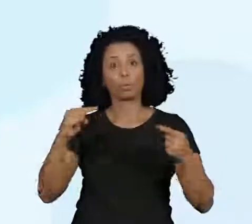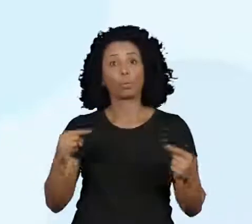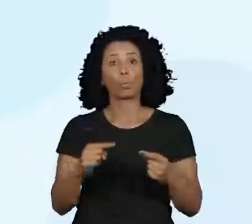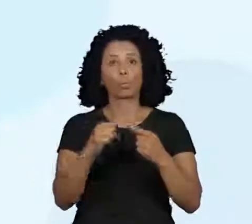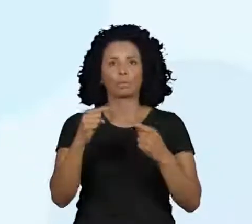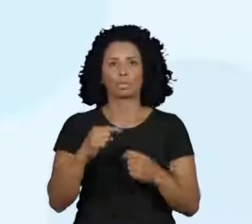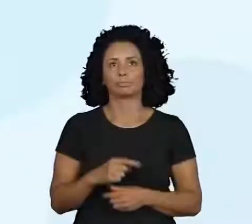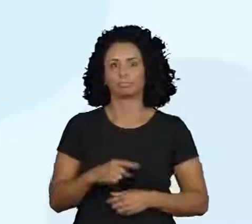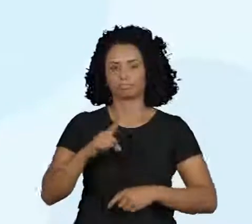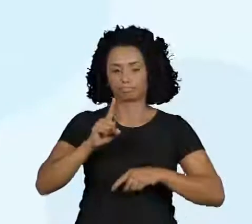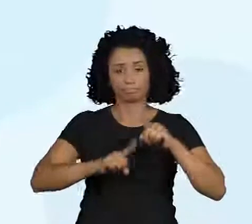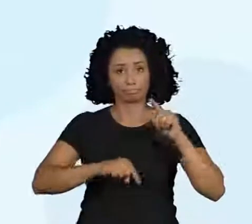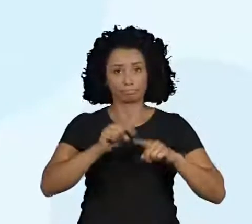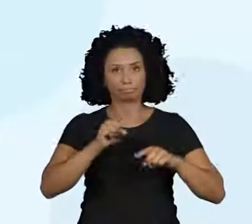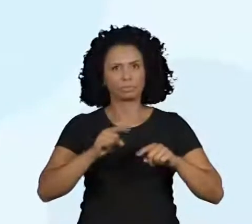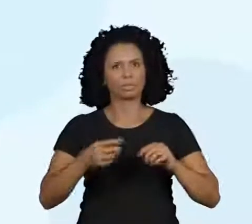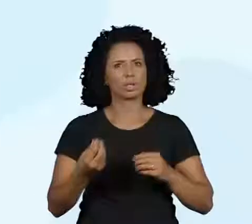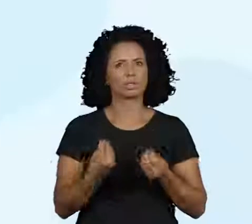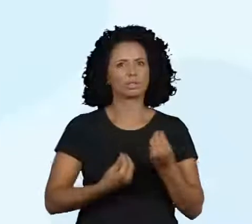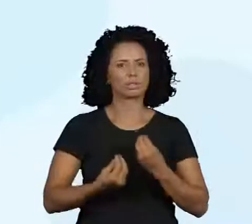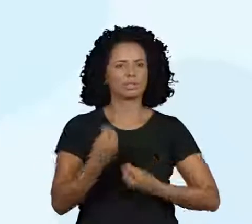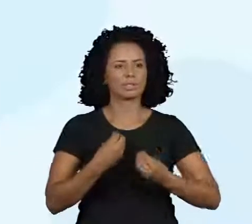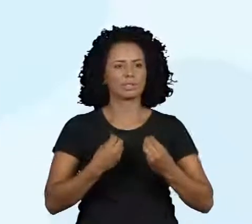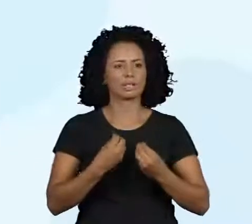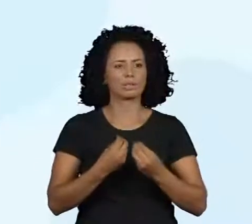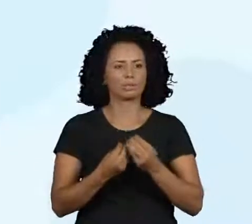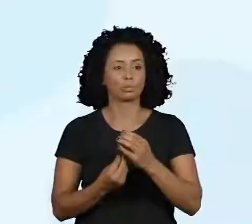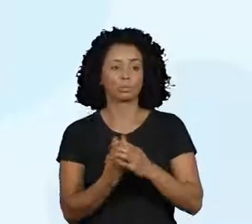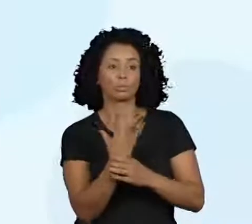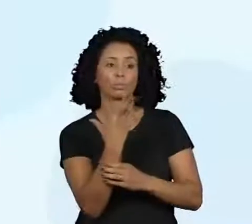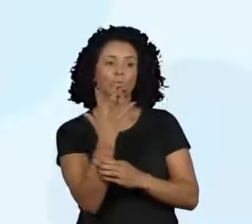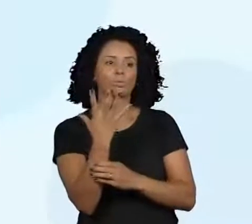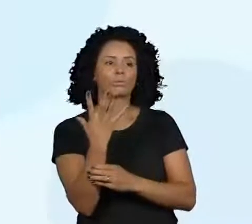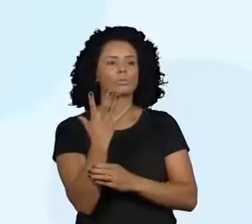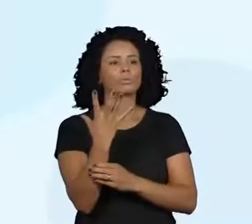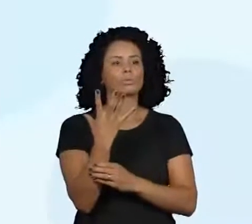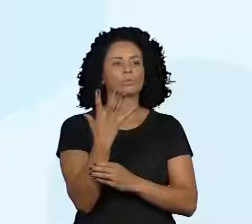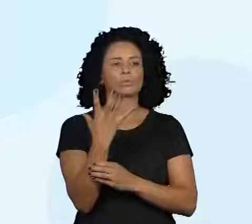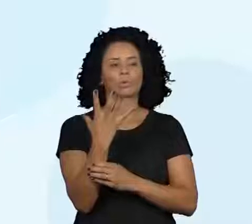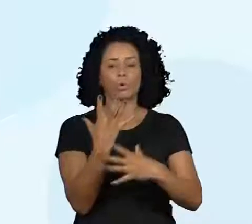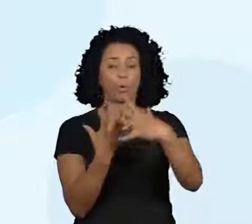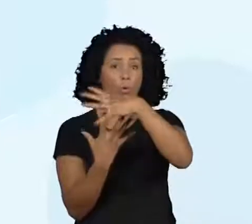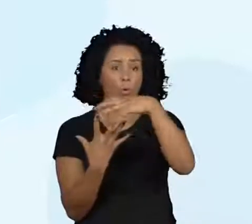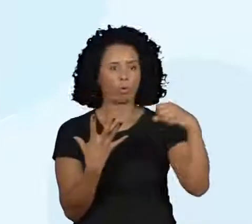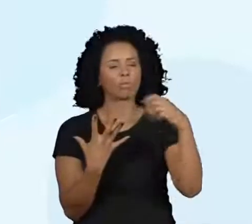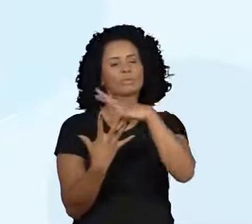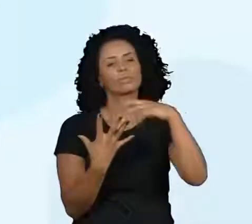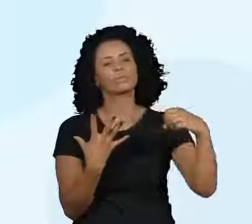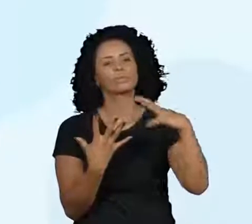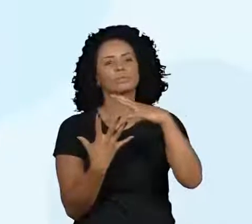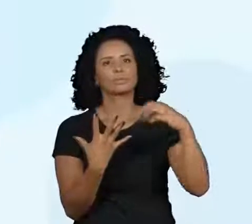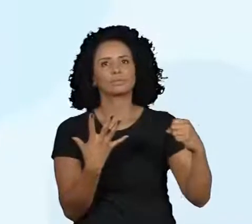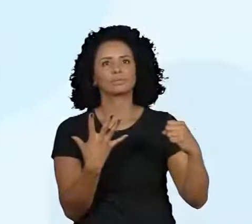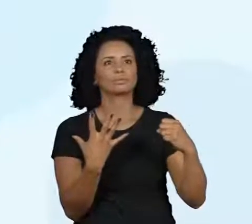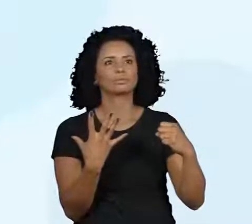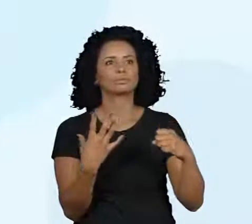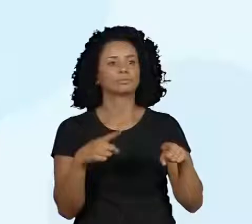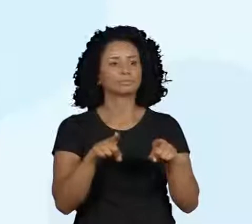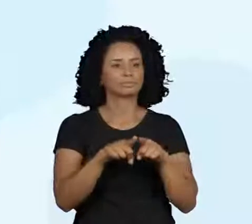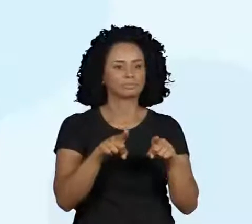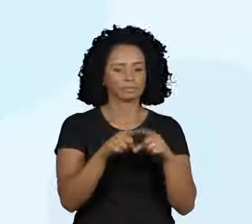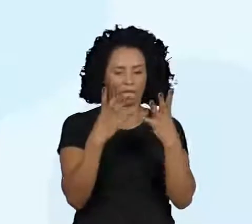produtores, consumidores e decompositores. Então, uma cadeia alimentar ela é composta por